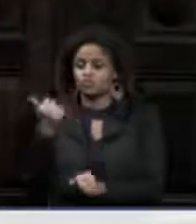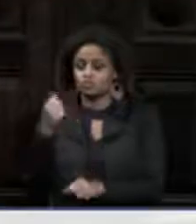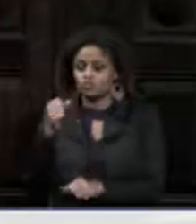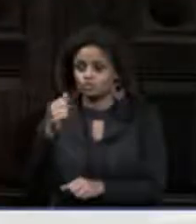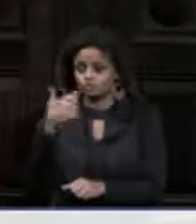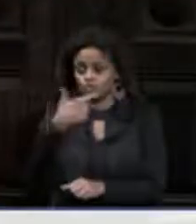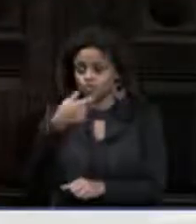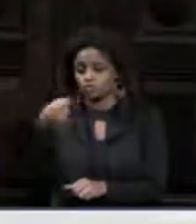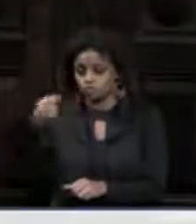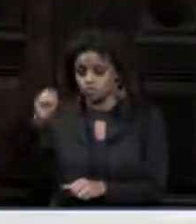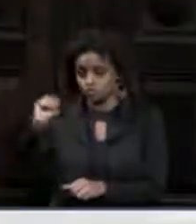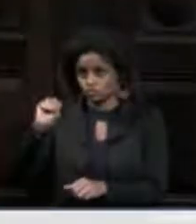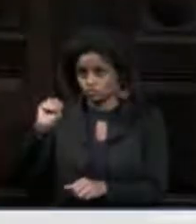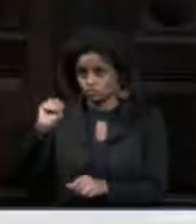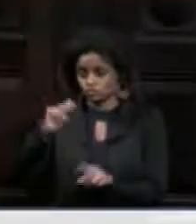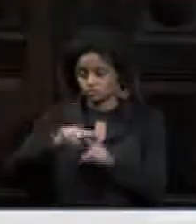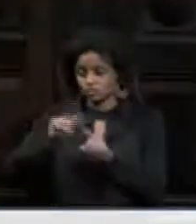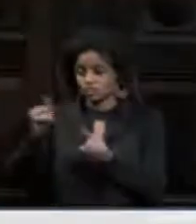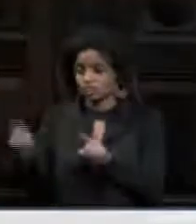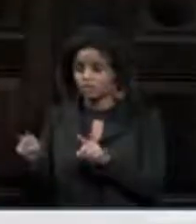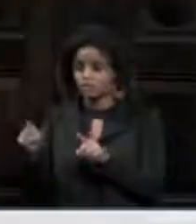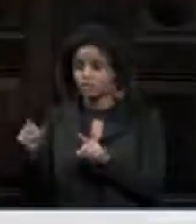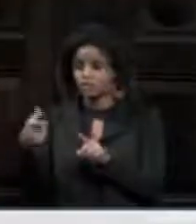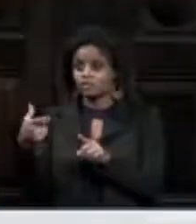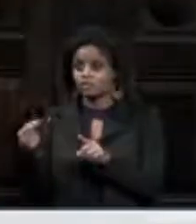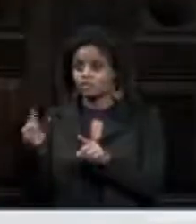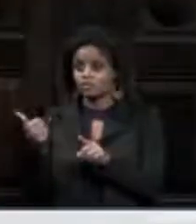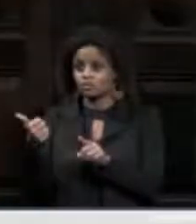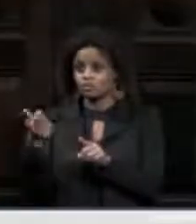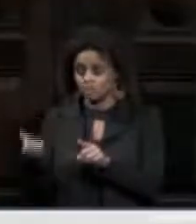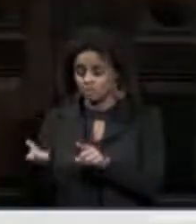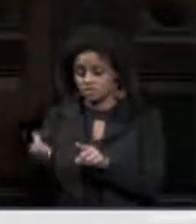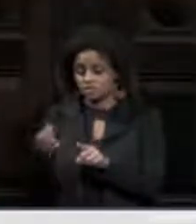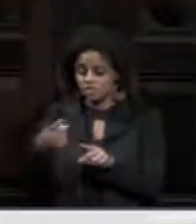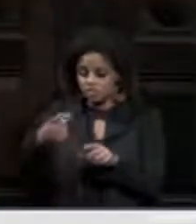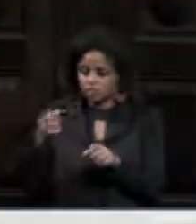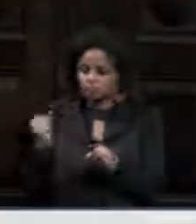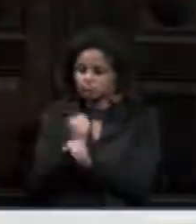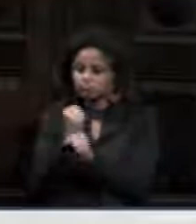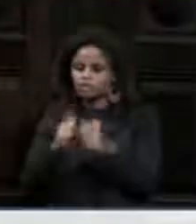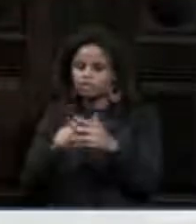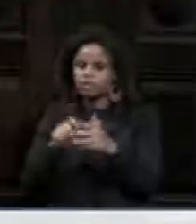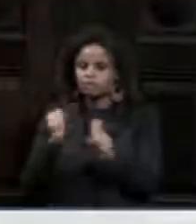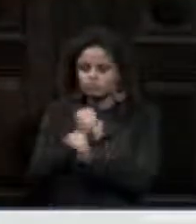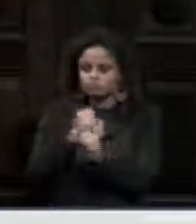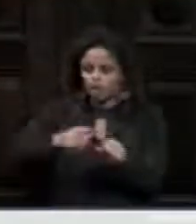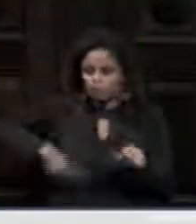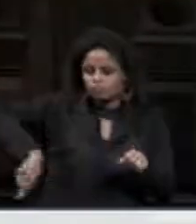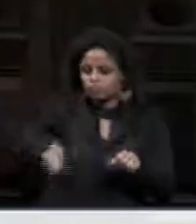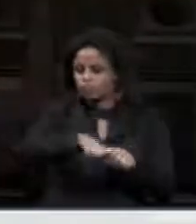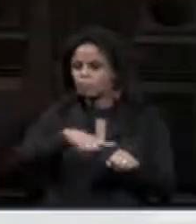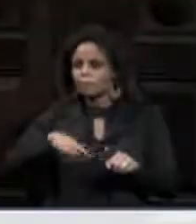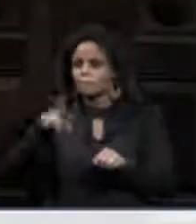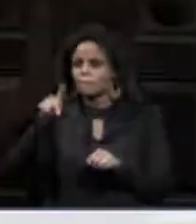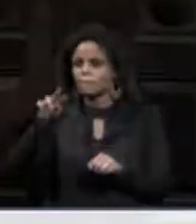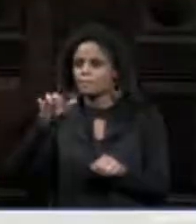faz uma praça na região de Monte Alto. E não apenas faz a